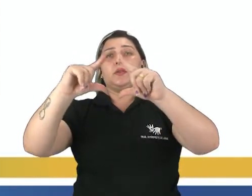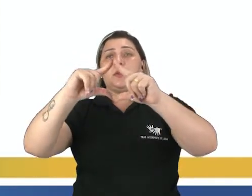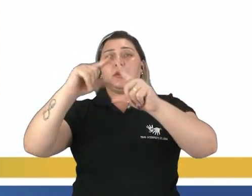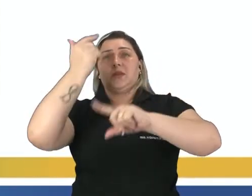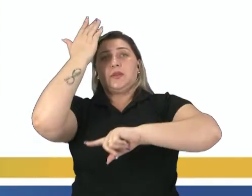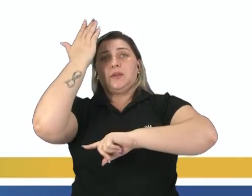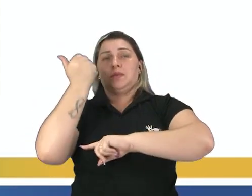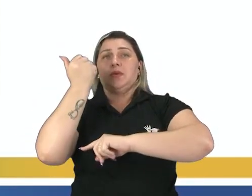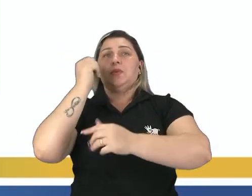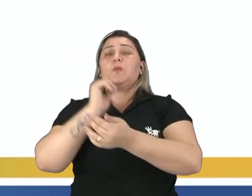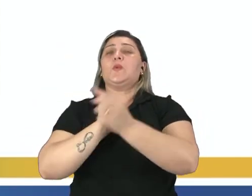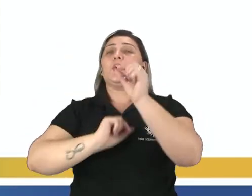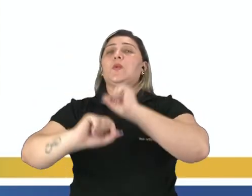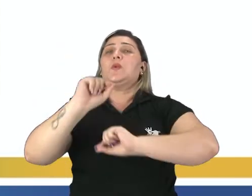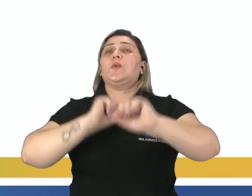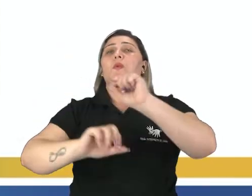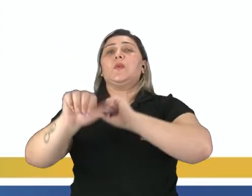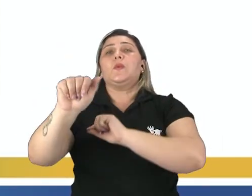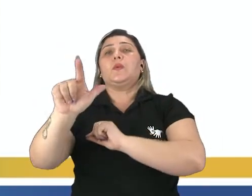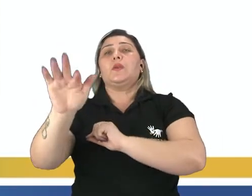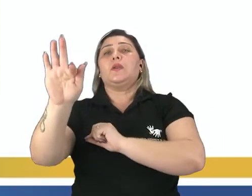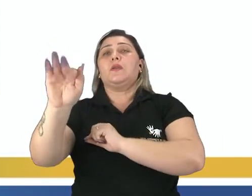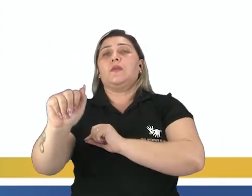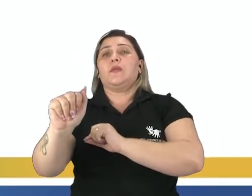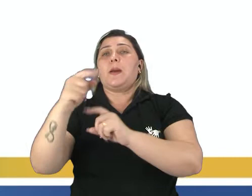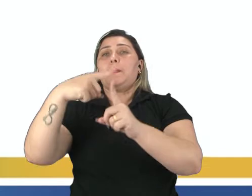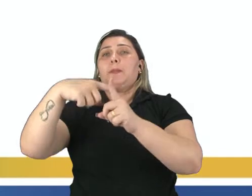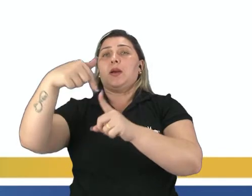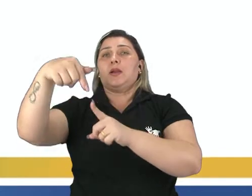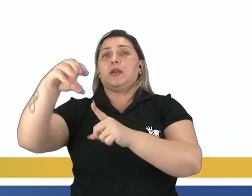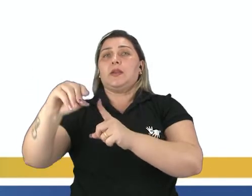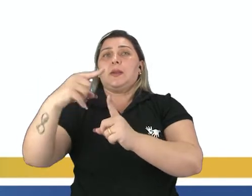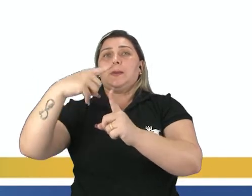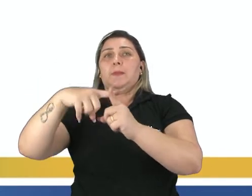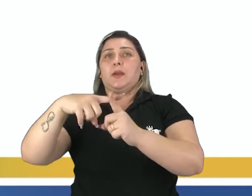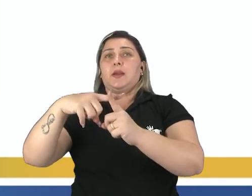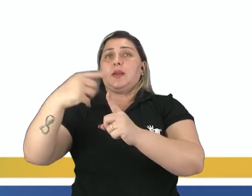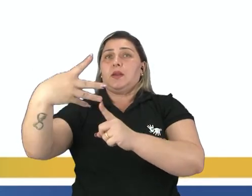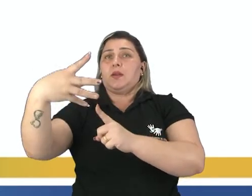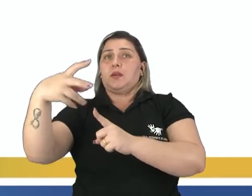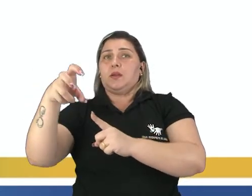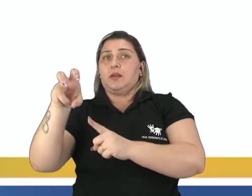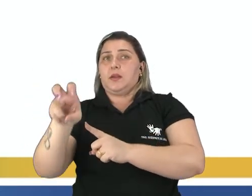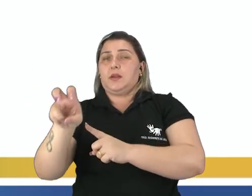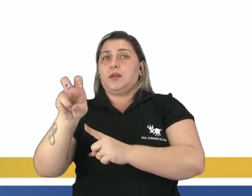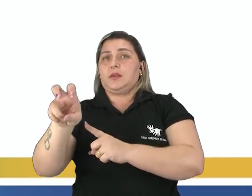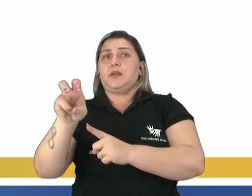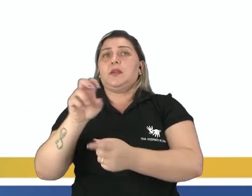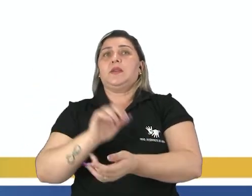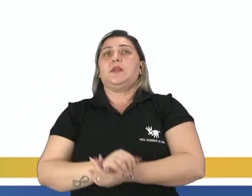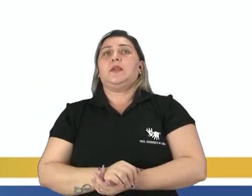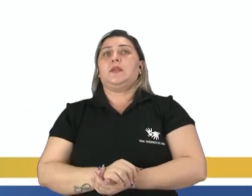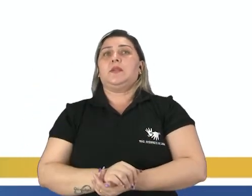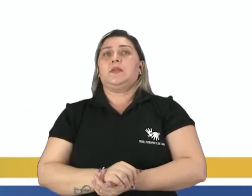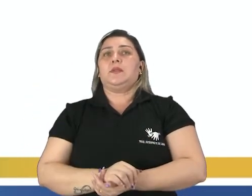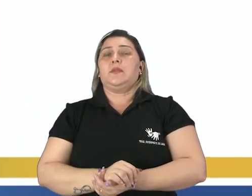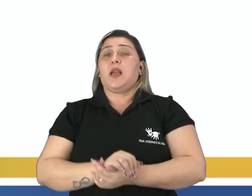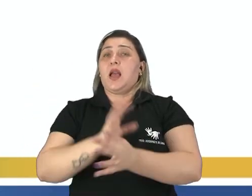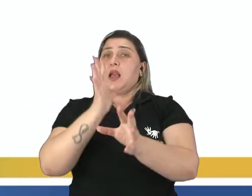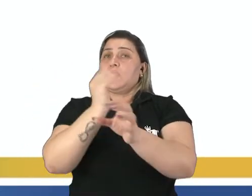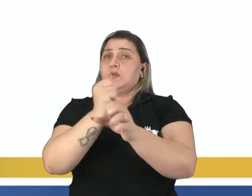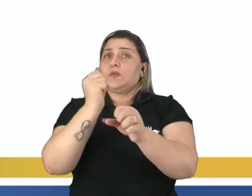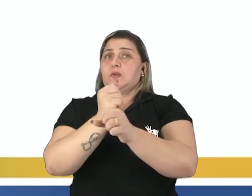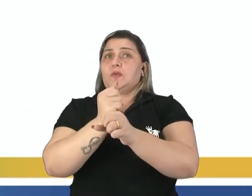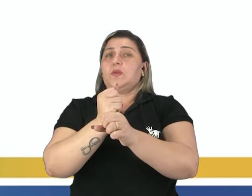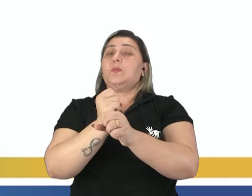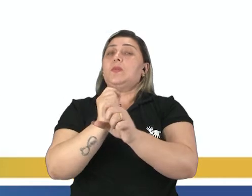nós sabemos que o ângulo alfa mais 70 mais 45, ou seja, a soma